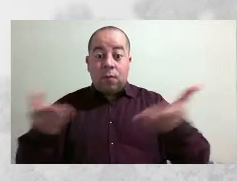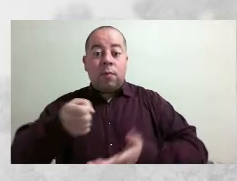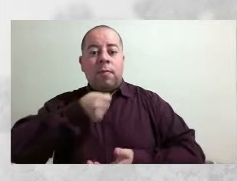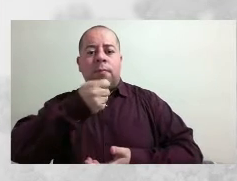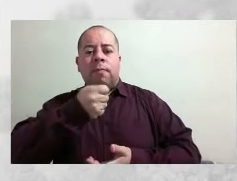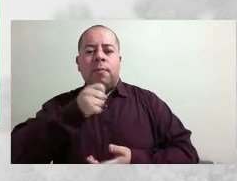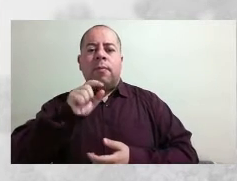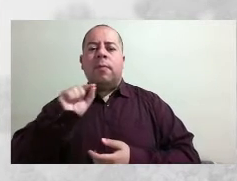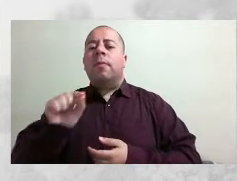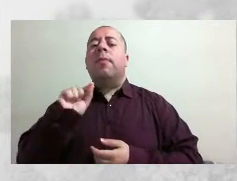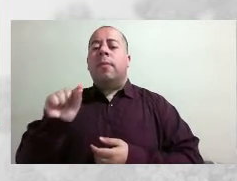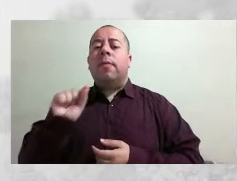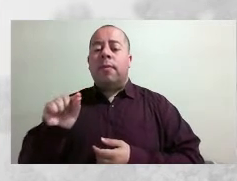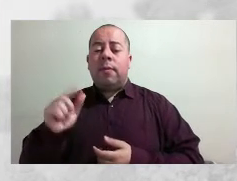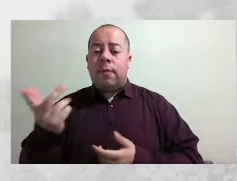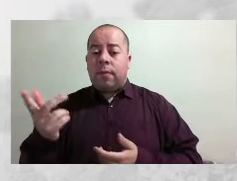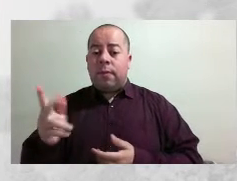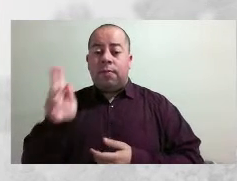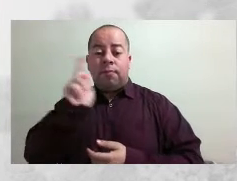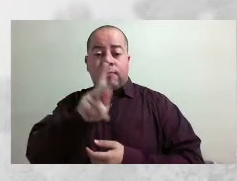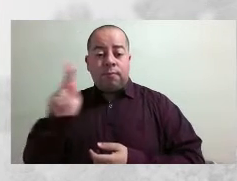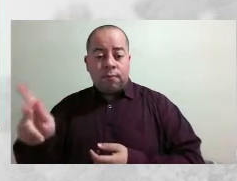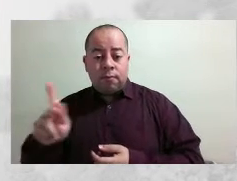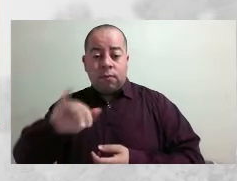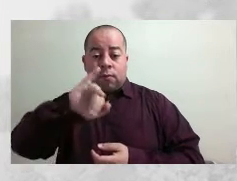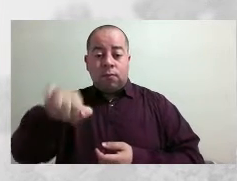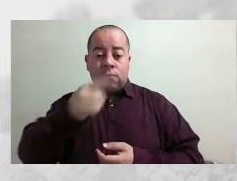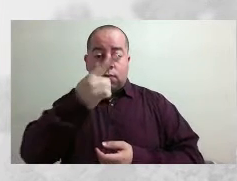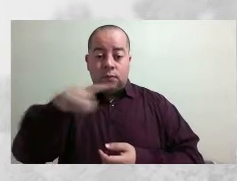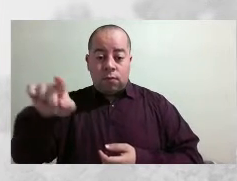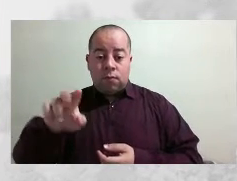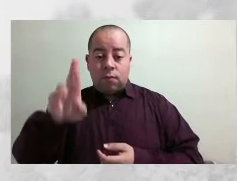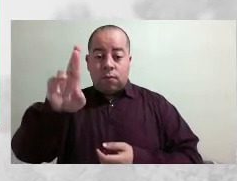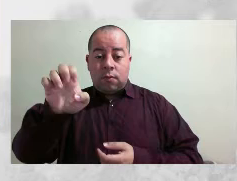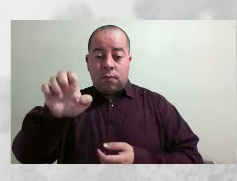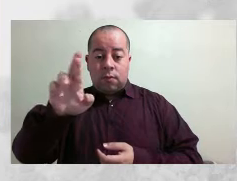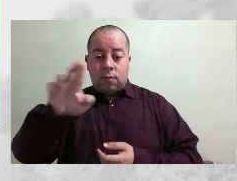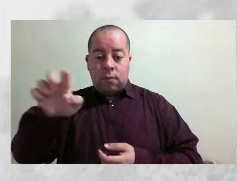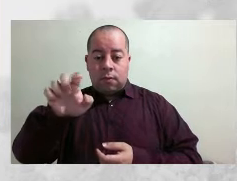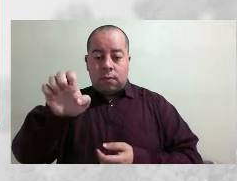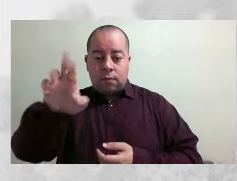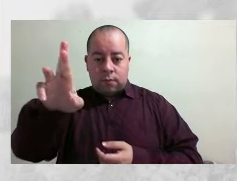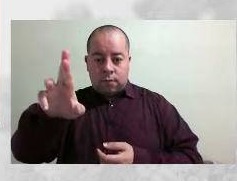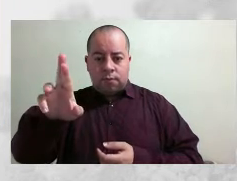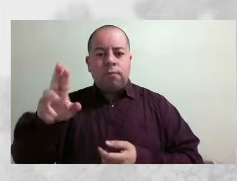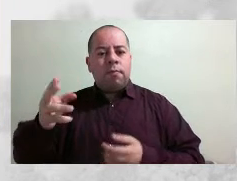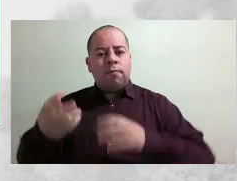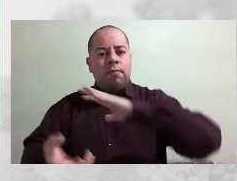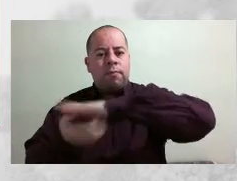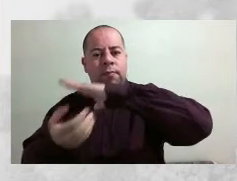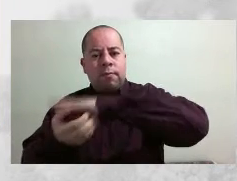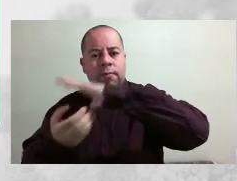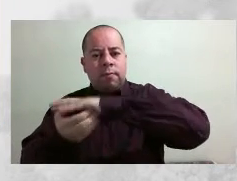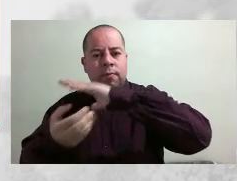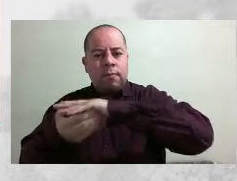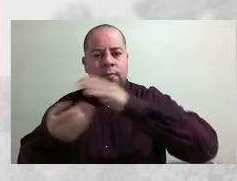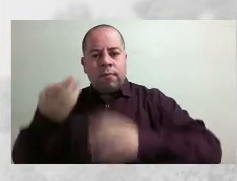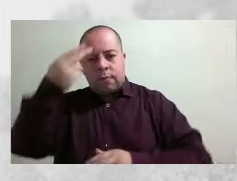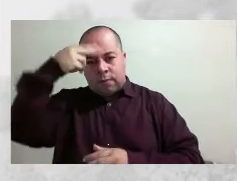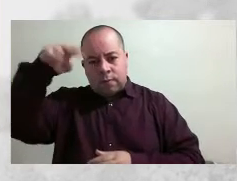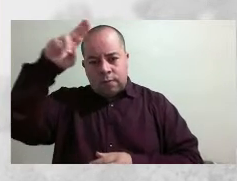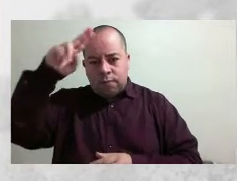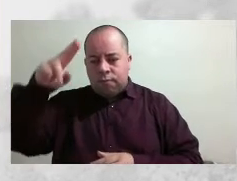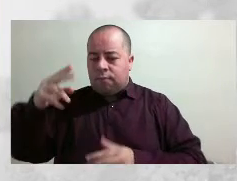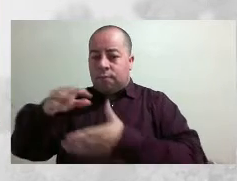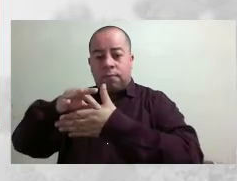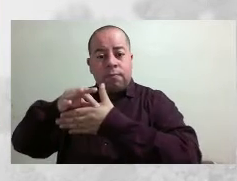No Unipampa Entrevista de hoje, vamos conversar com o professor João Felipe Rezer, do campus Uruguaiana, que lidera o